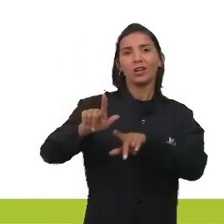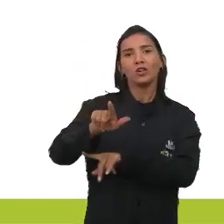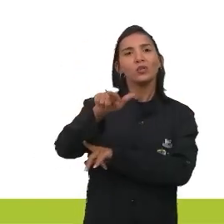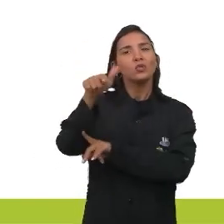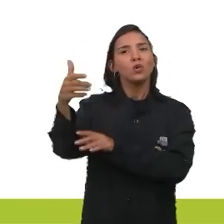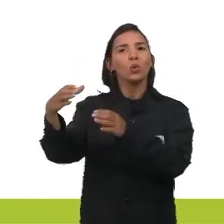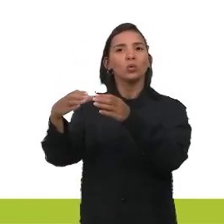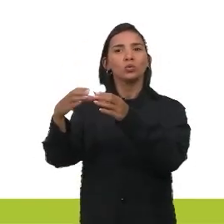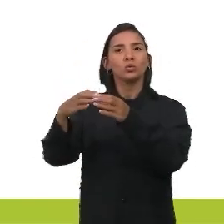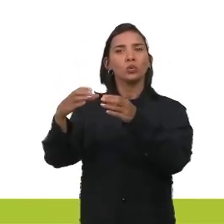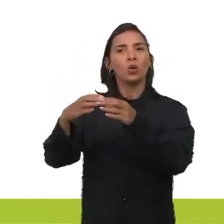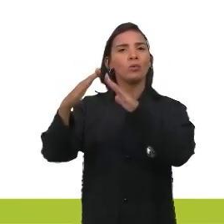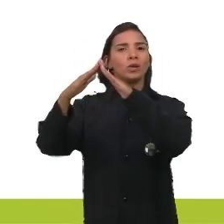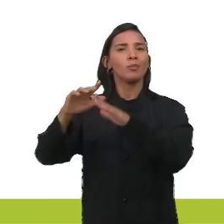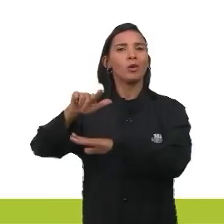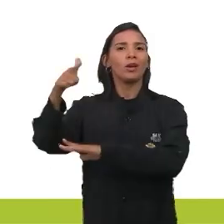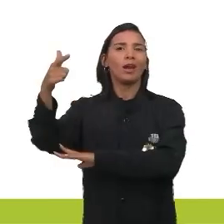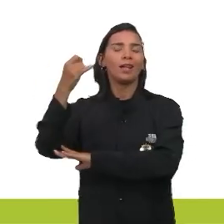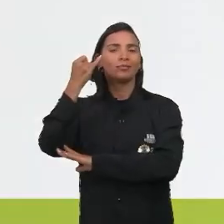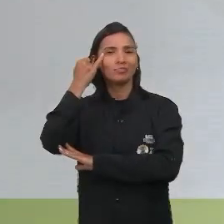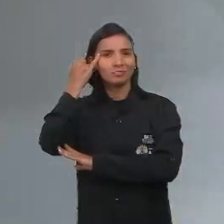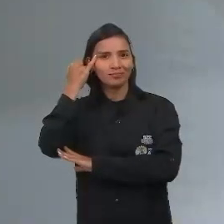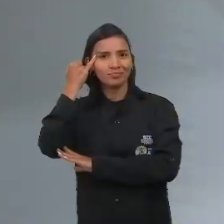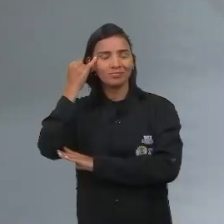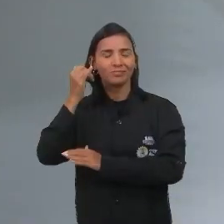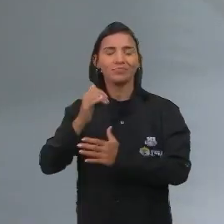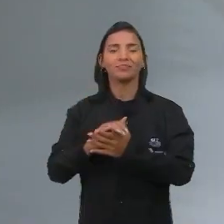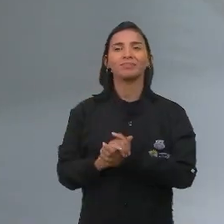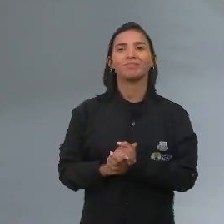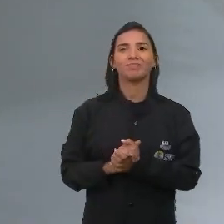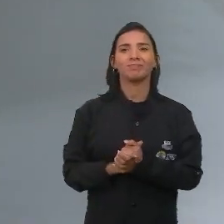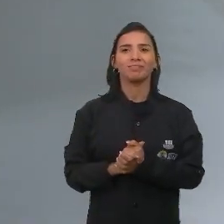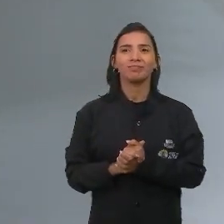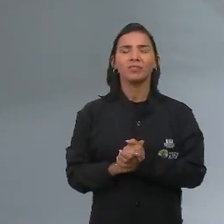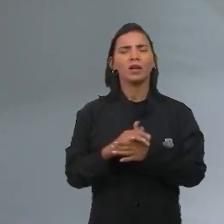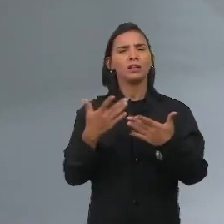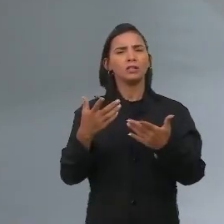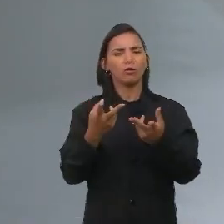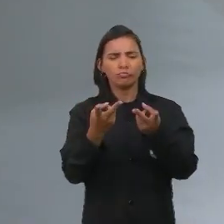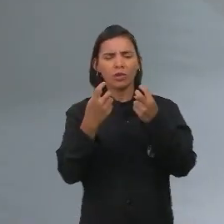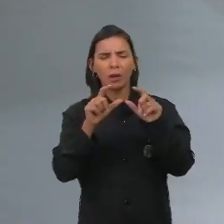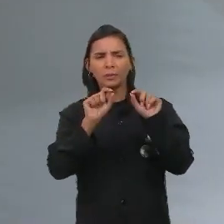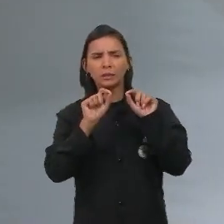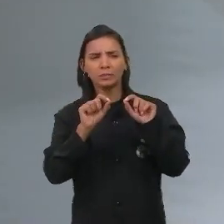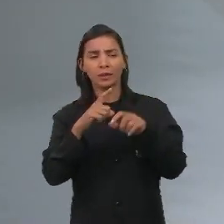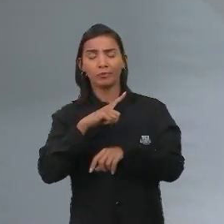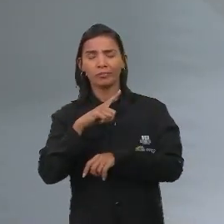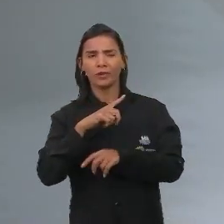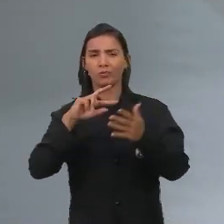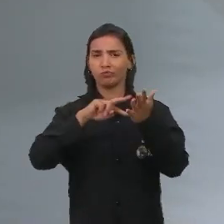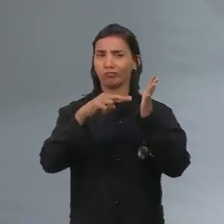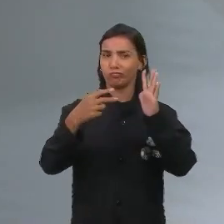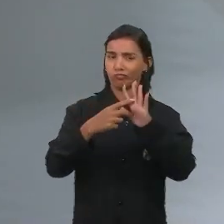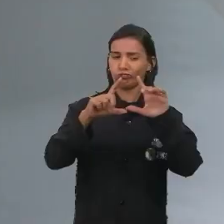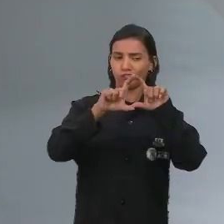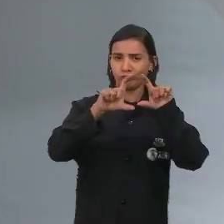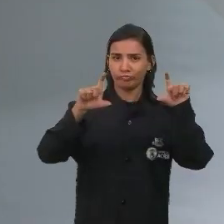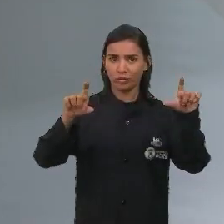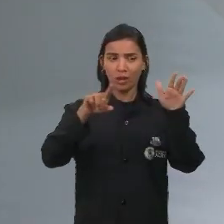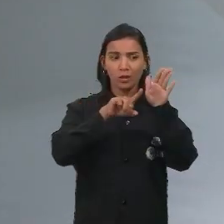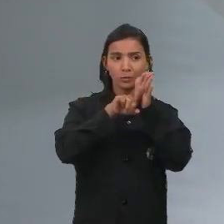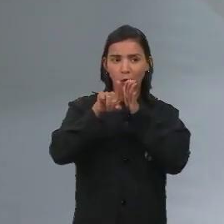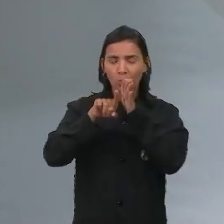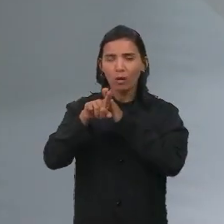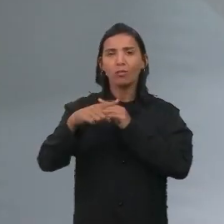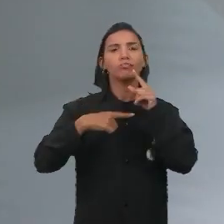ou hindus. Então perceba o seguinte, nós temos esse enunciado em que nós temos informações sobre